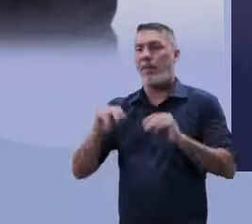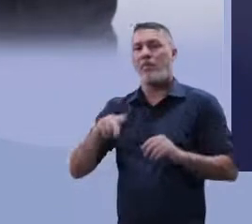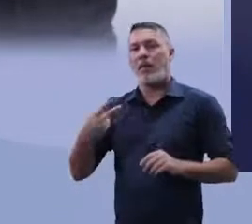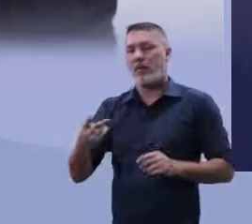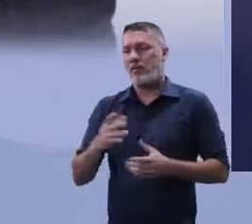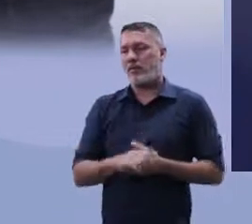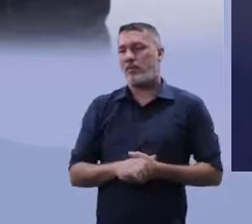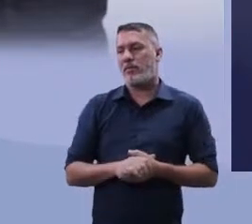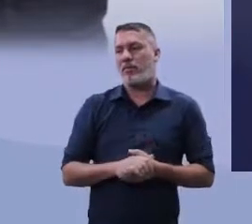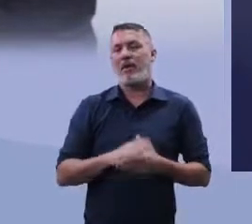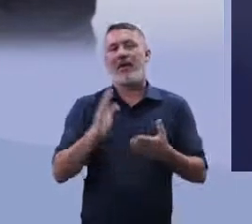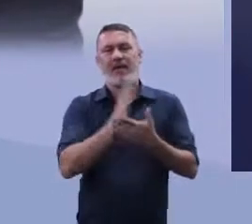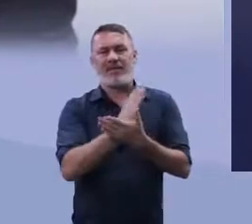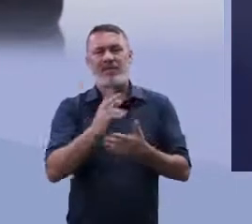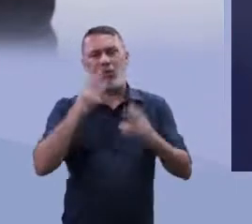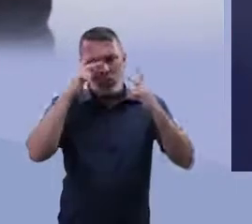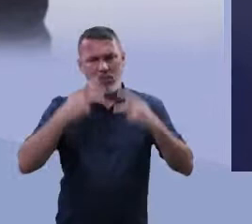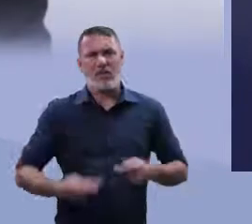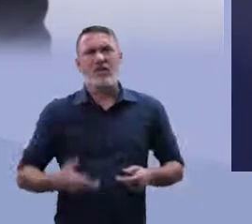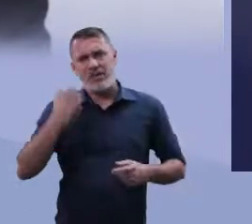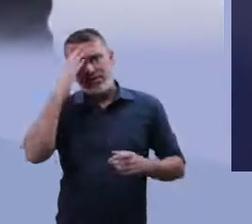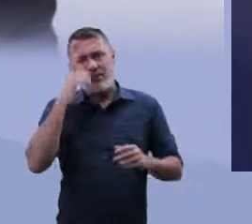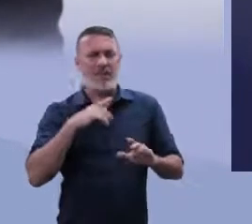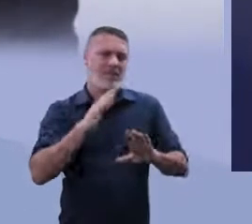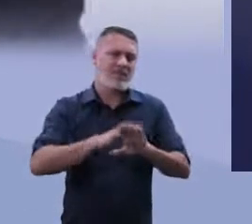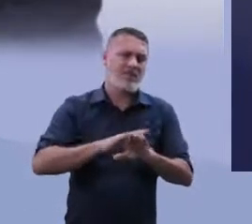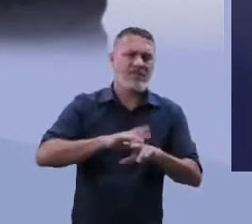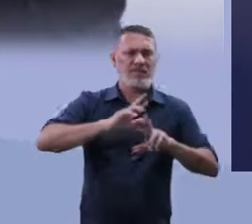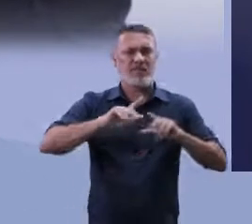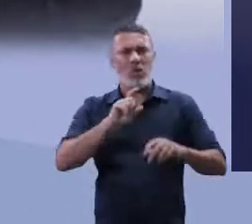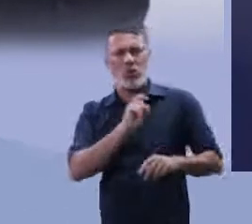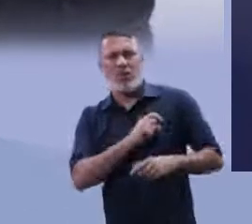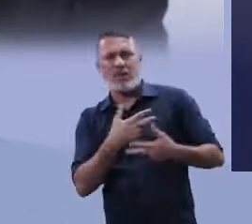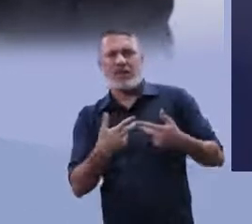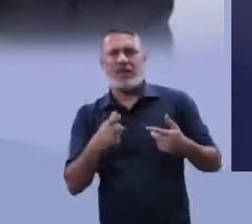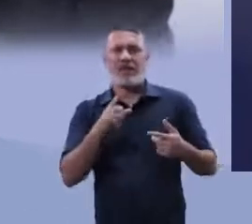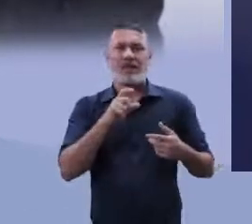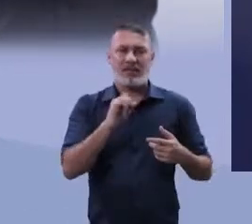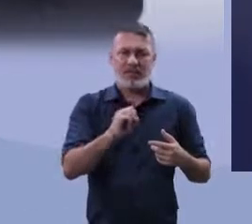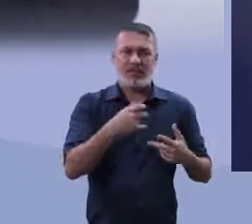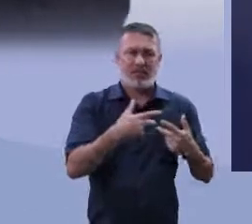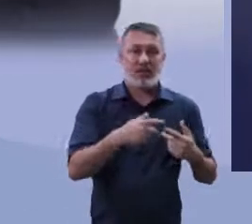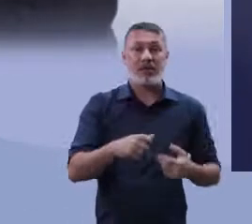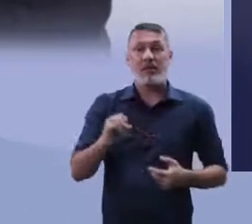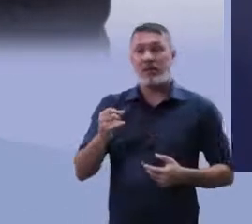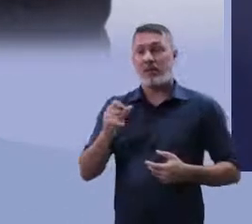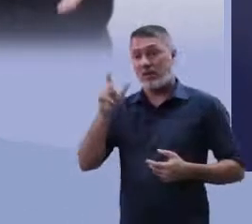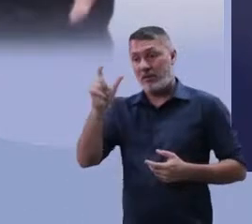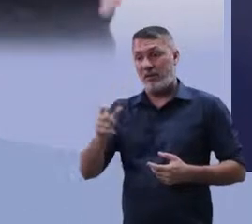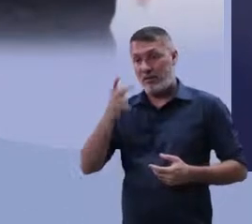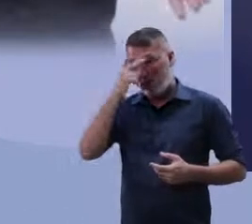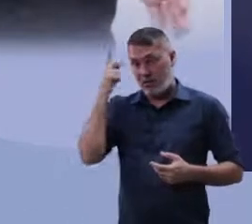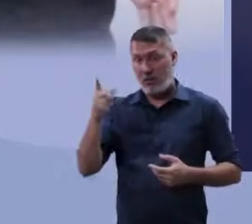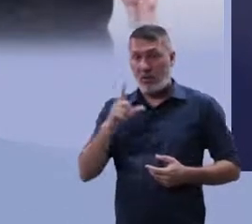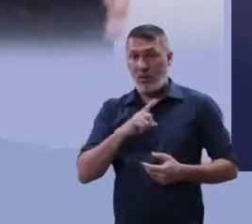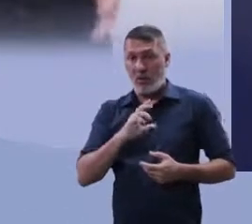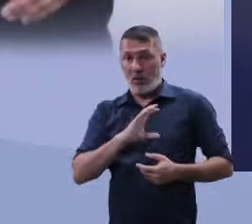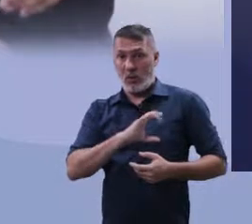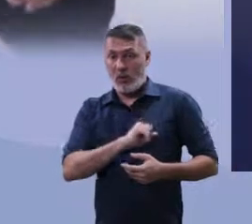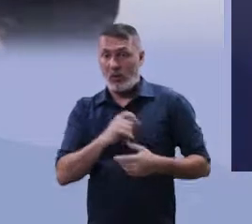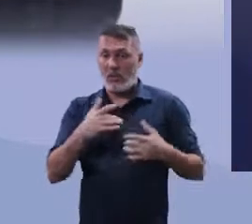que são ingratos, volúveis, simuladores, covardes, ávidos de lucro, enquanto lhes fazem bem, são inteiramente